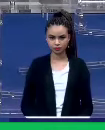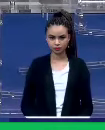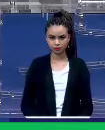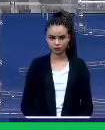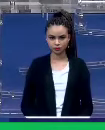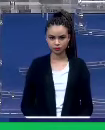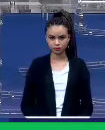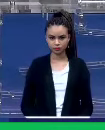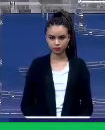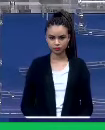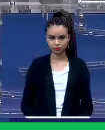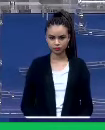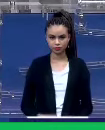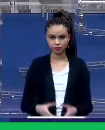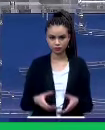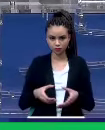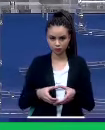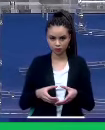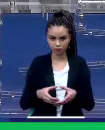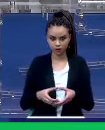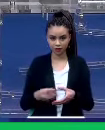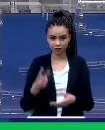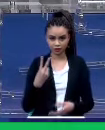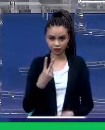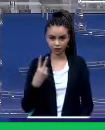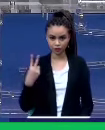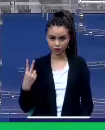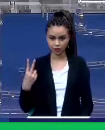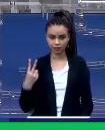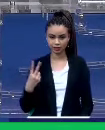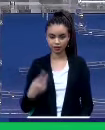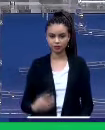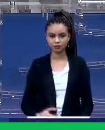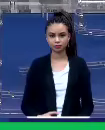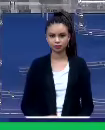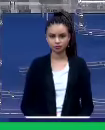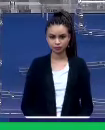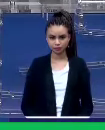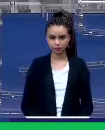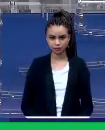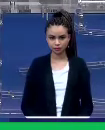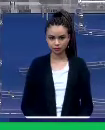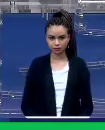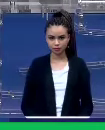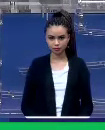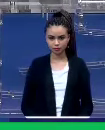2.297. Mais uma bola chegando, é número 22. Valendo mais de